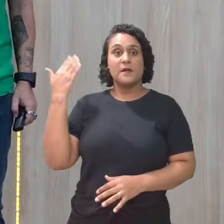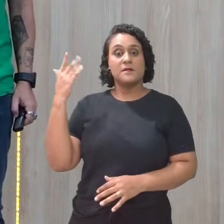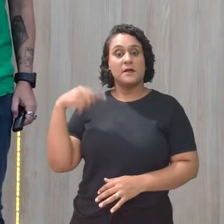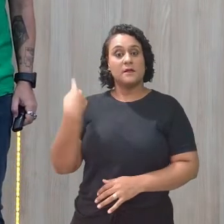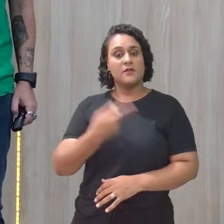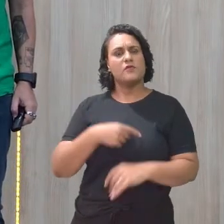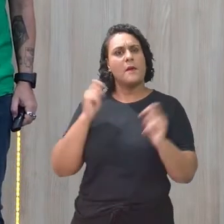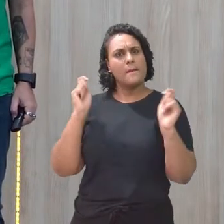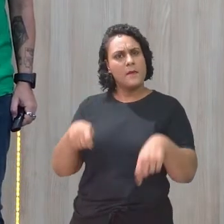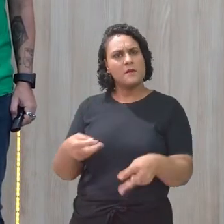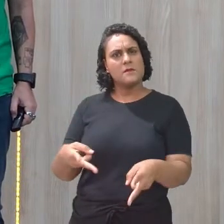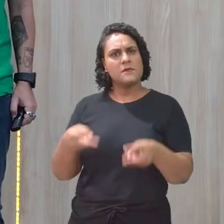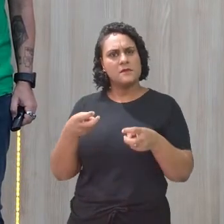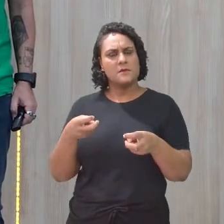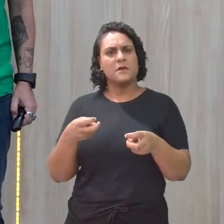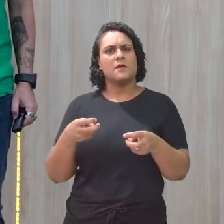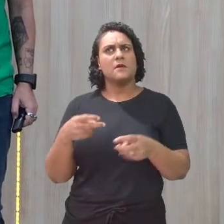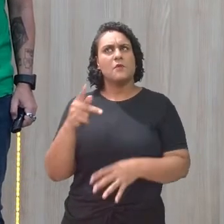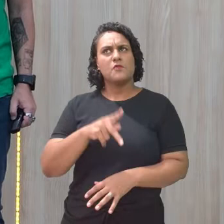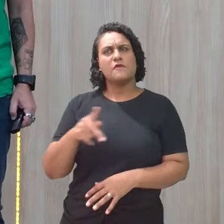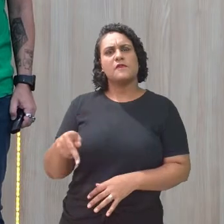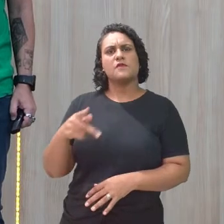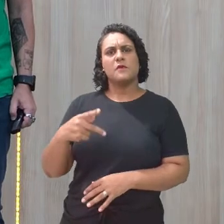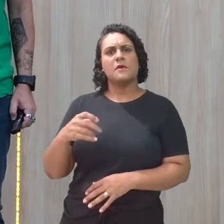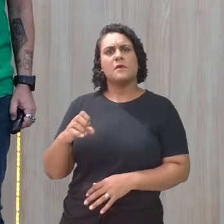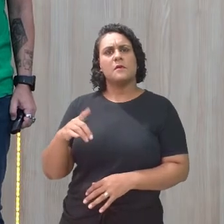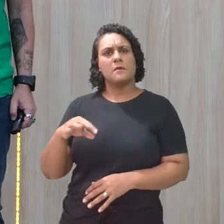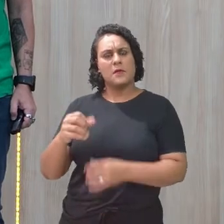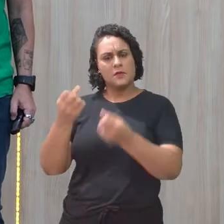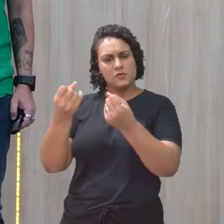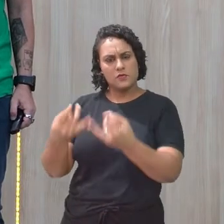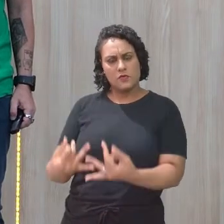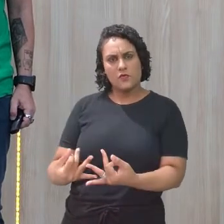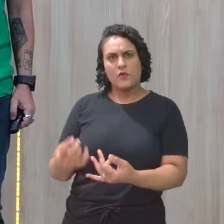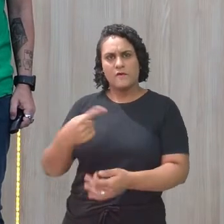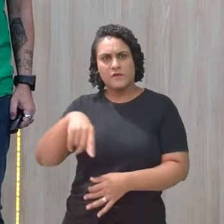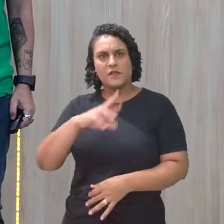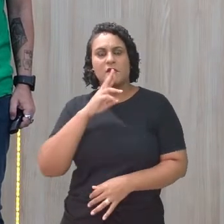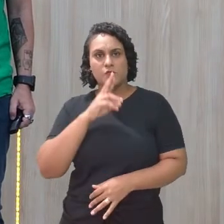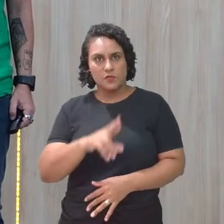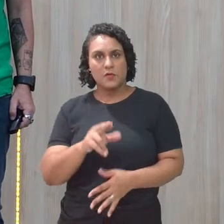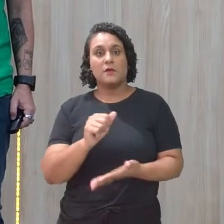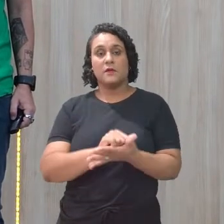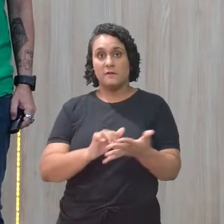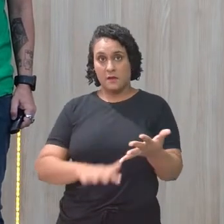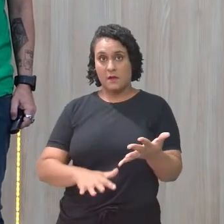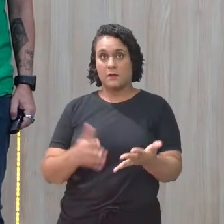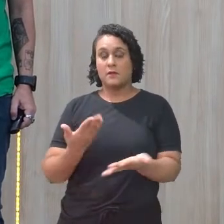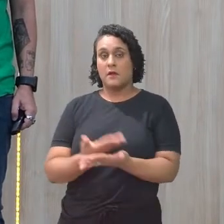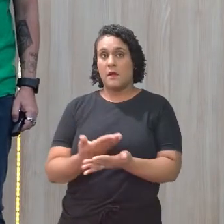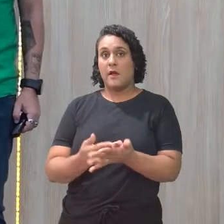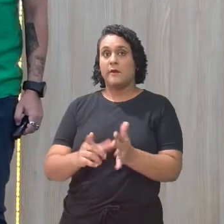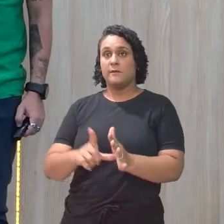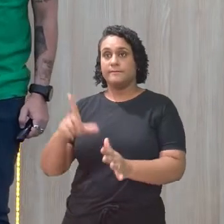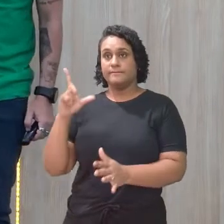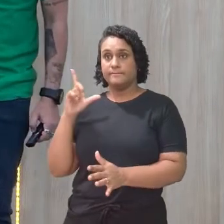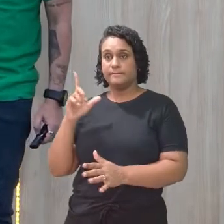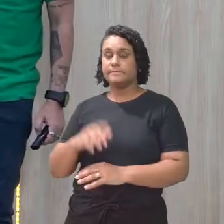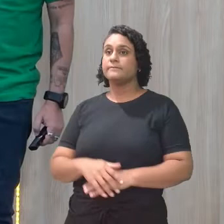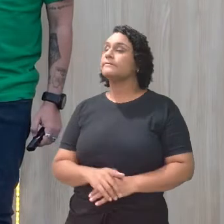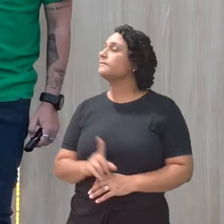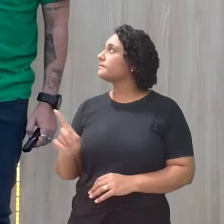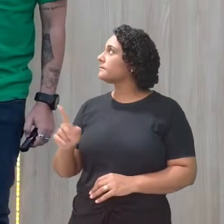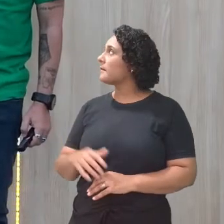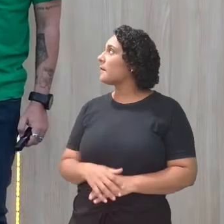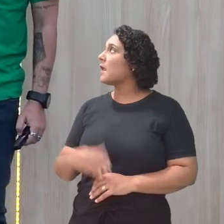Então, o que o professor Pedro falou, se você já fez as atividades da aula anterior, percebeu bem, né? Então, eu fiz para eles, Pedro, o seguinte,